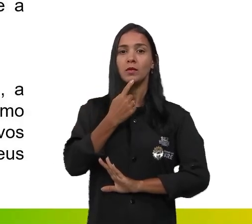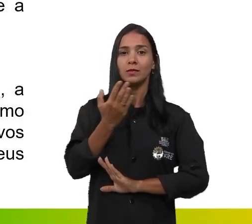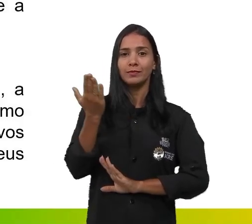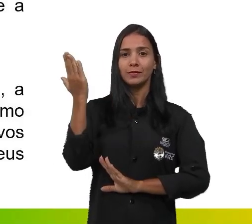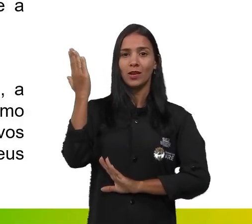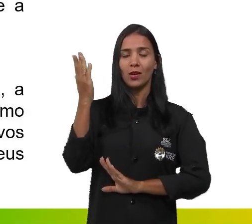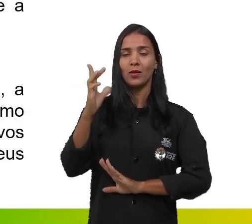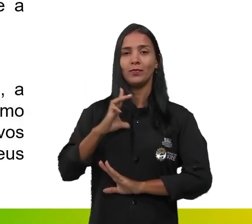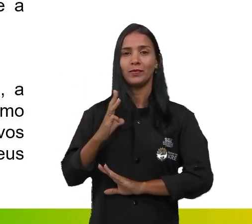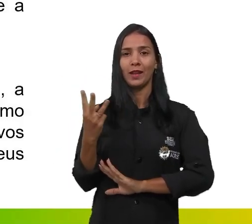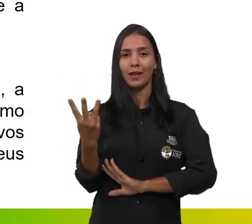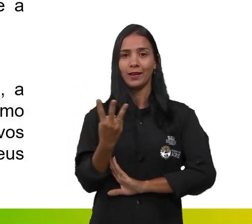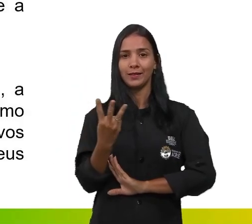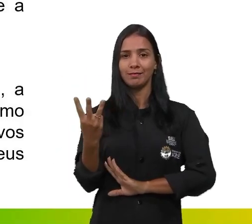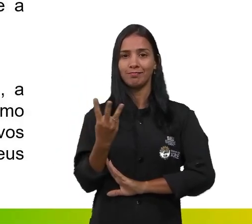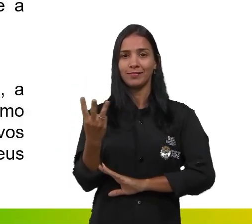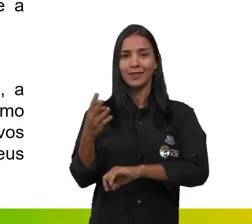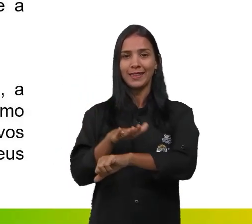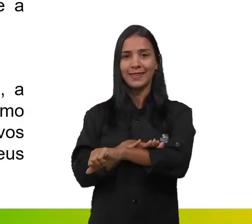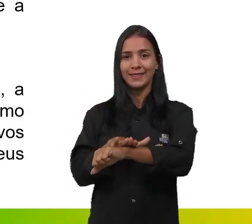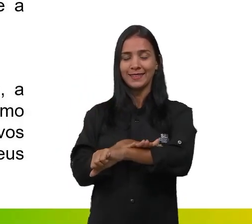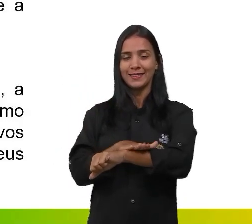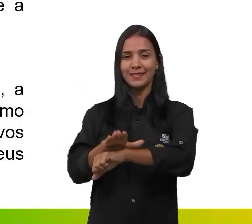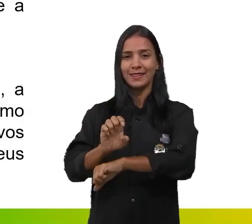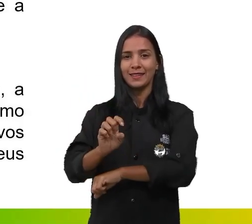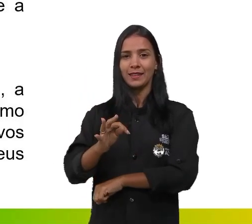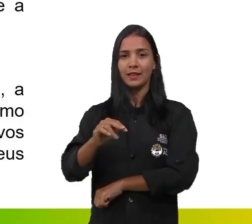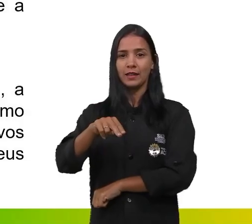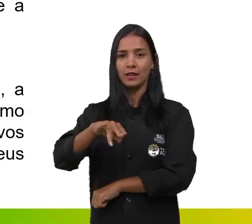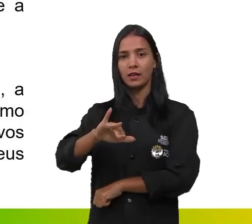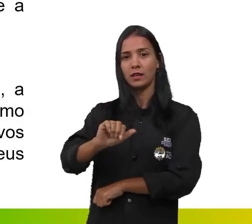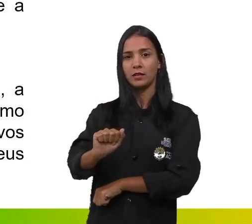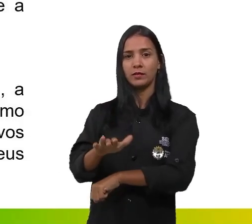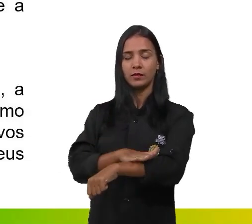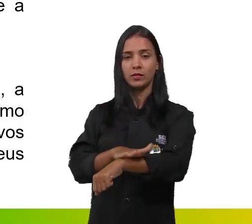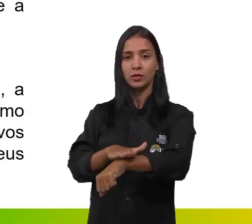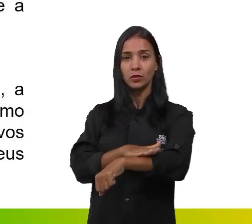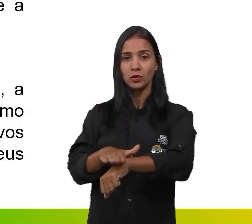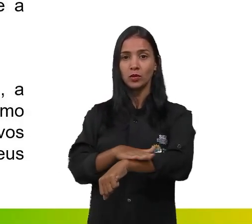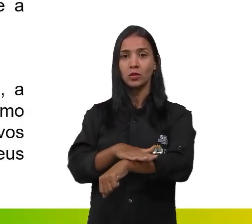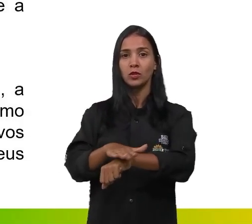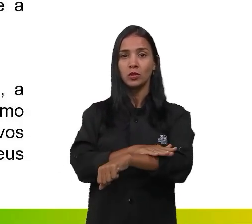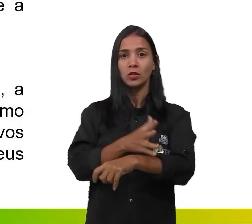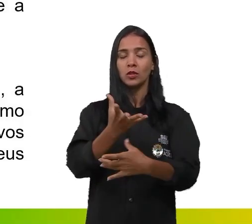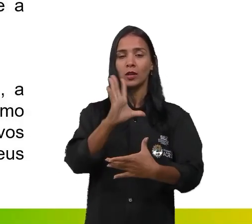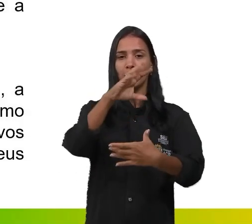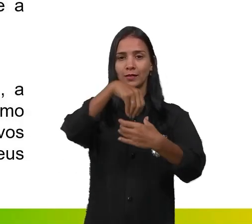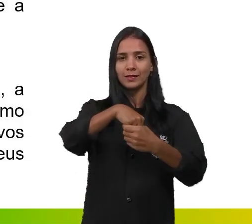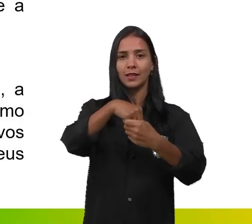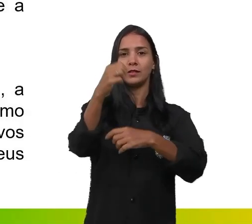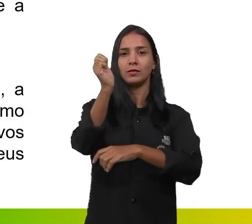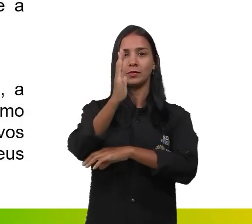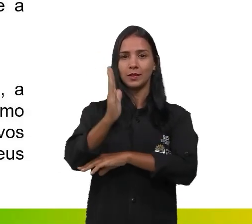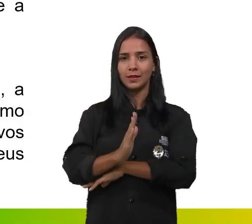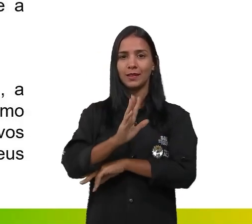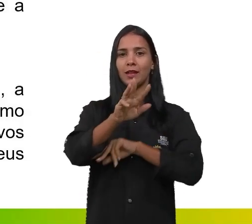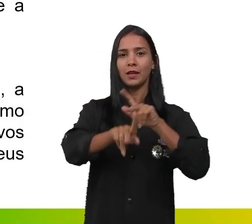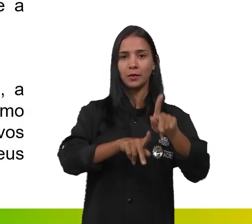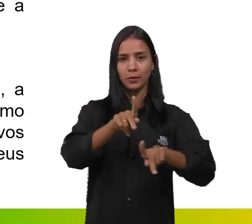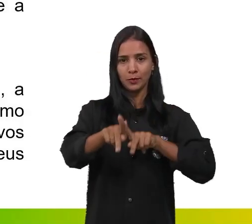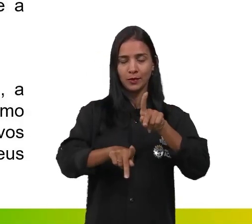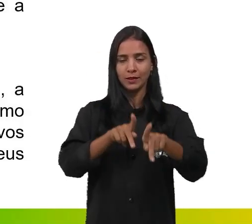3 principais raças que compõem a sociedade brasileira. Então, o movimento